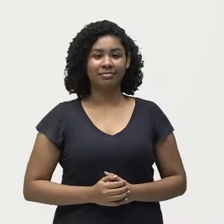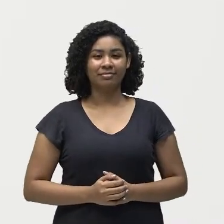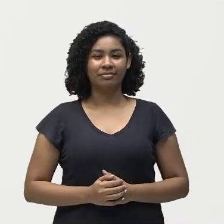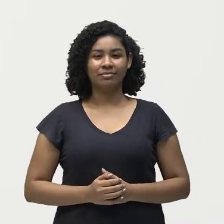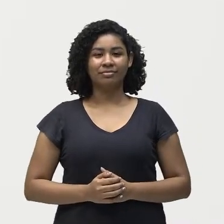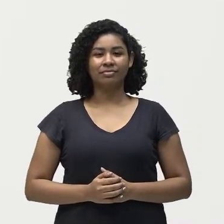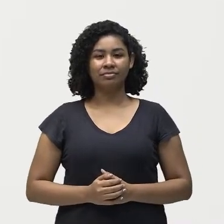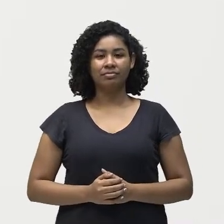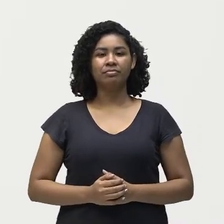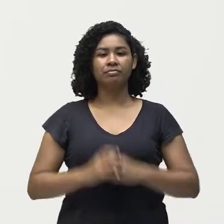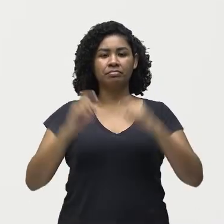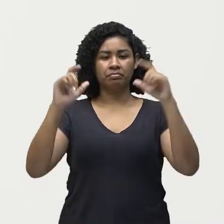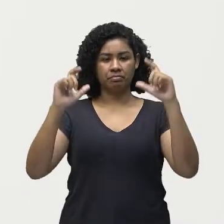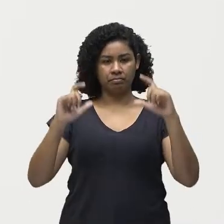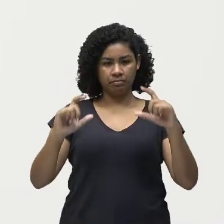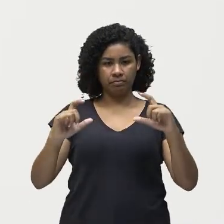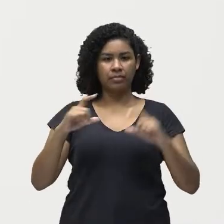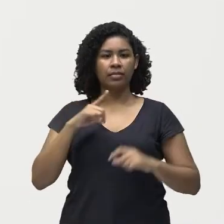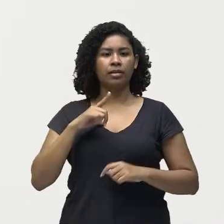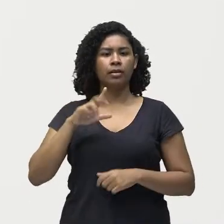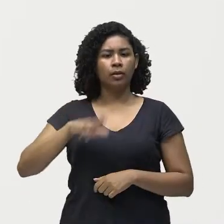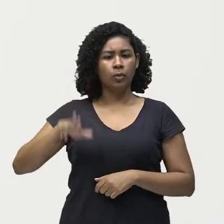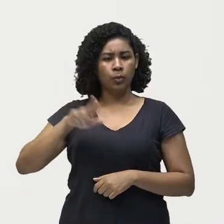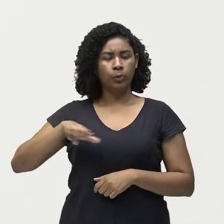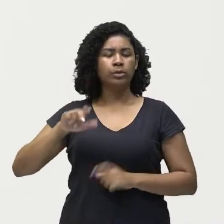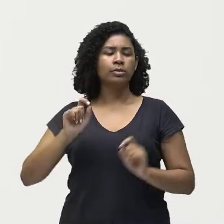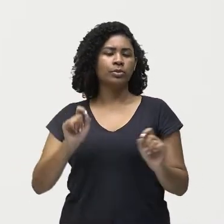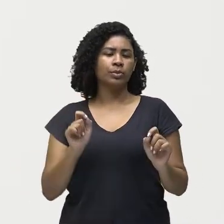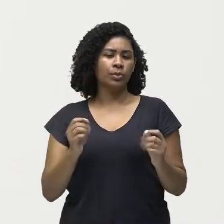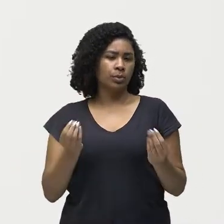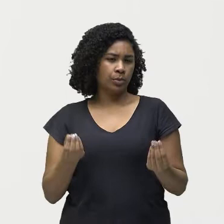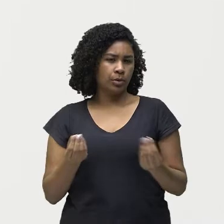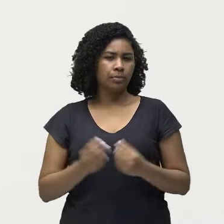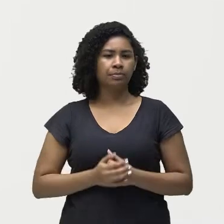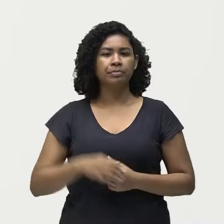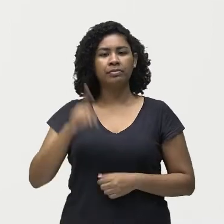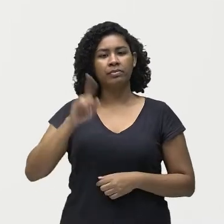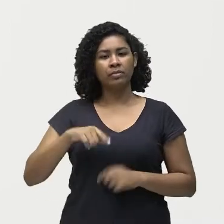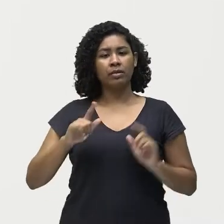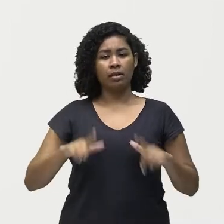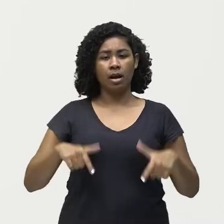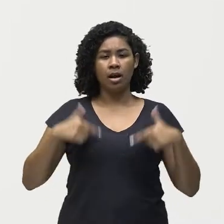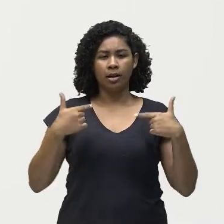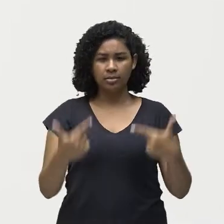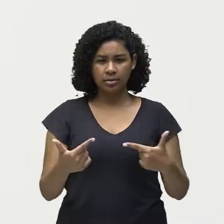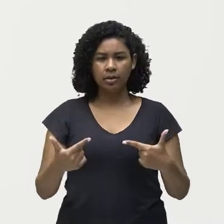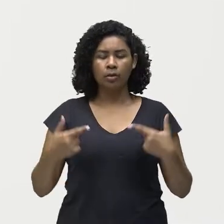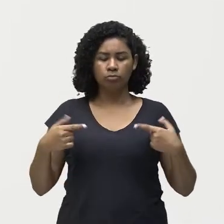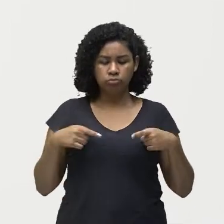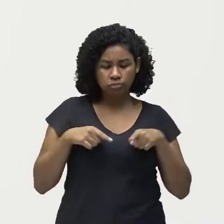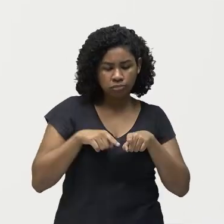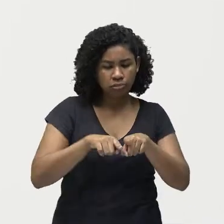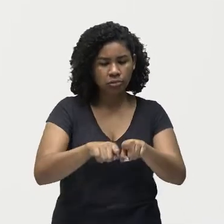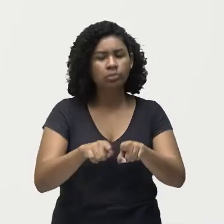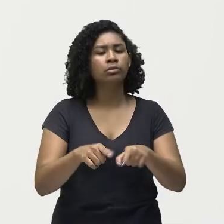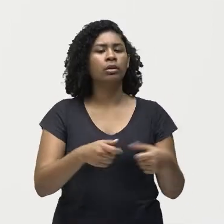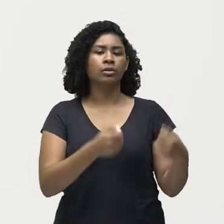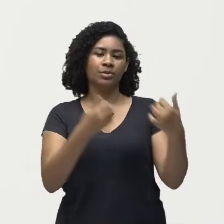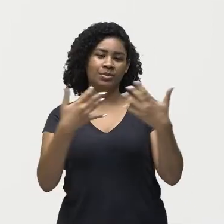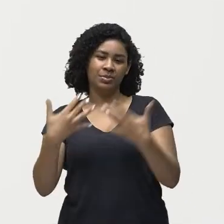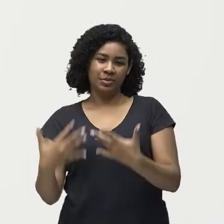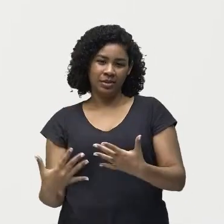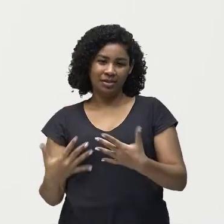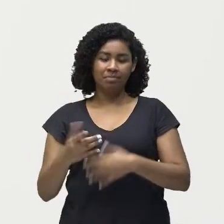Em seguida, nós temos mais um uso dele, que é descrever ações em andamento simultâneo.